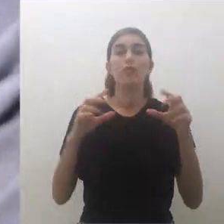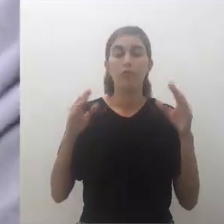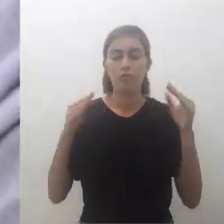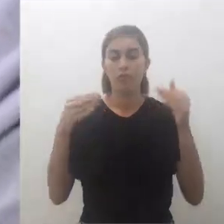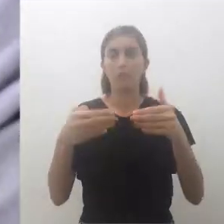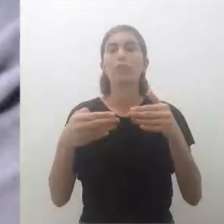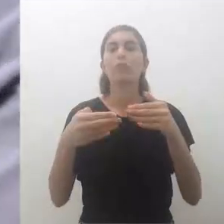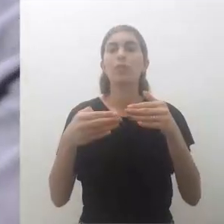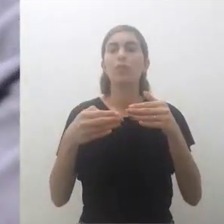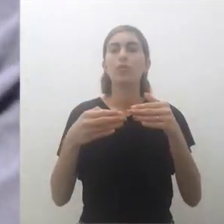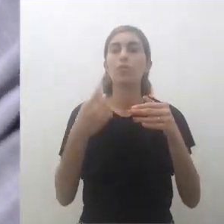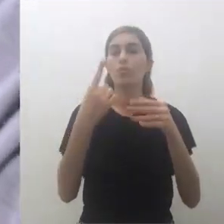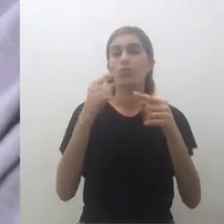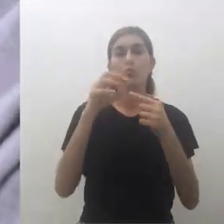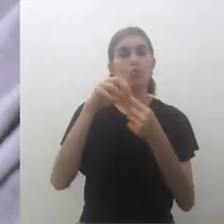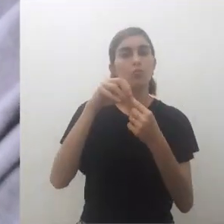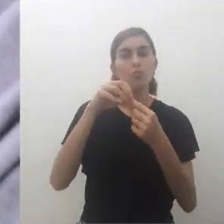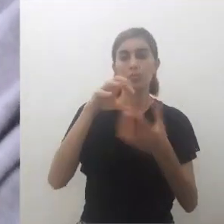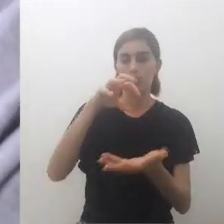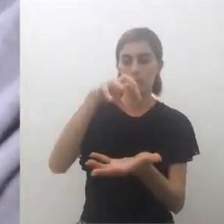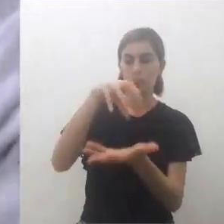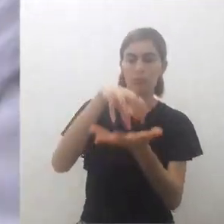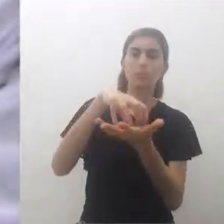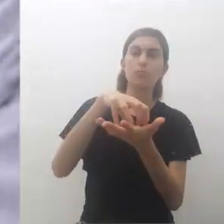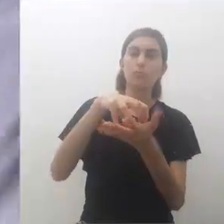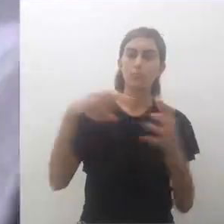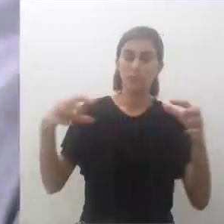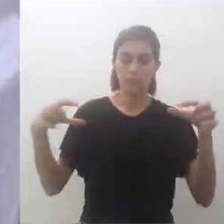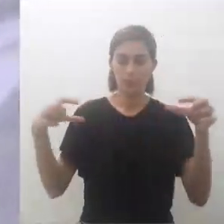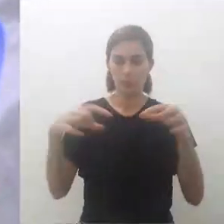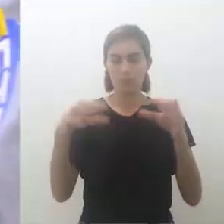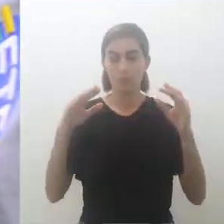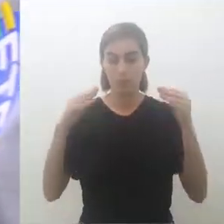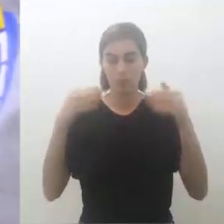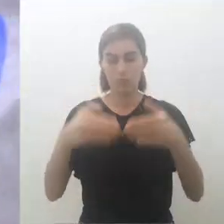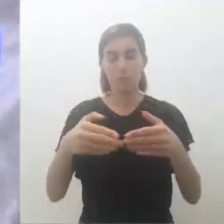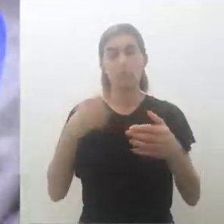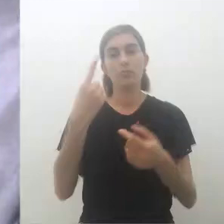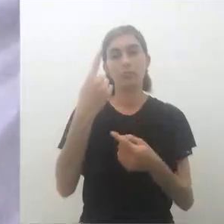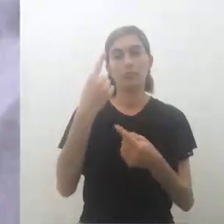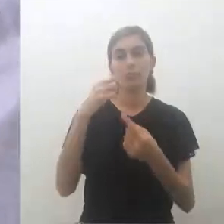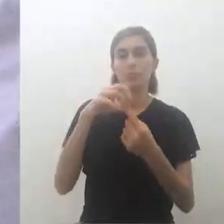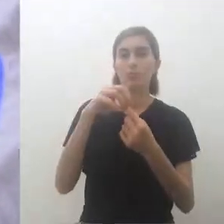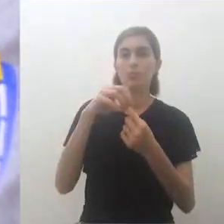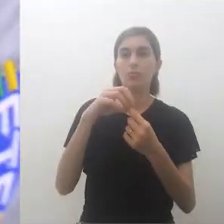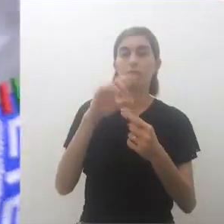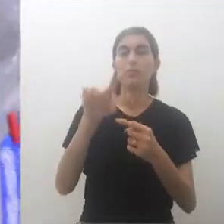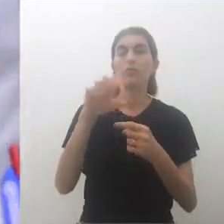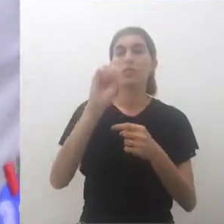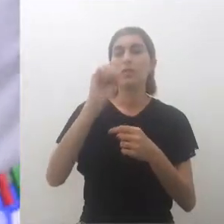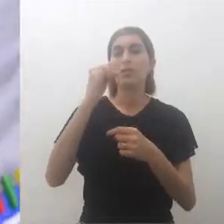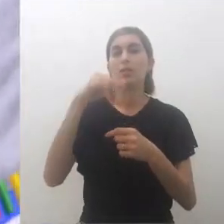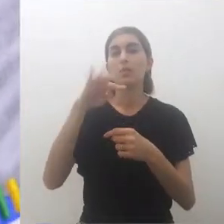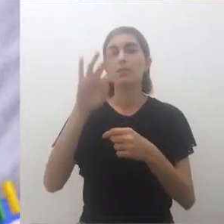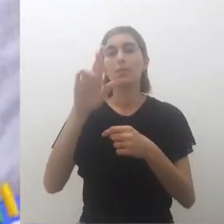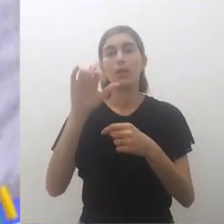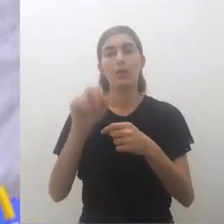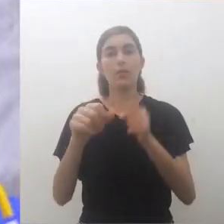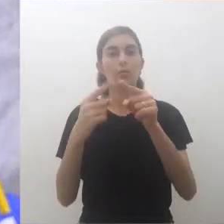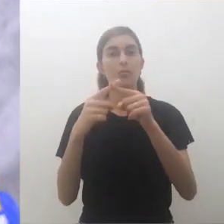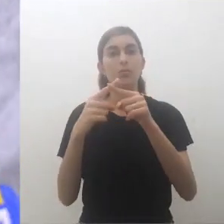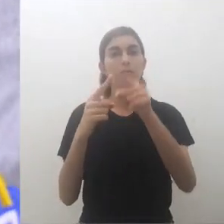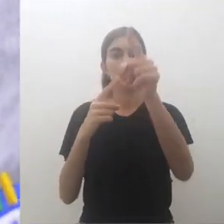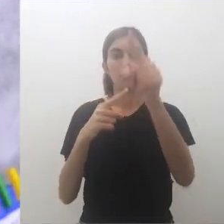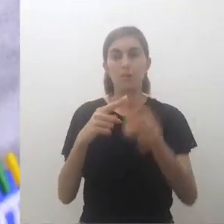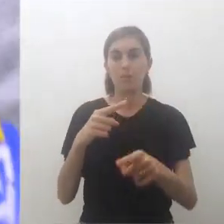Eles estão focados para um único centro, um único foco, E são simétricos, pois a